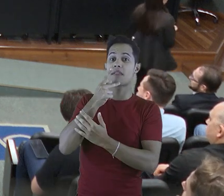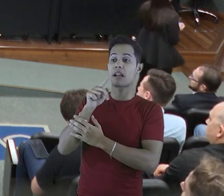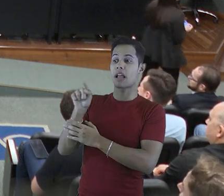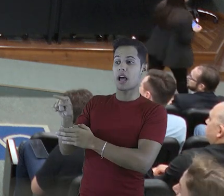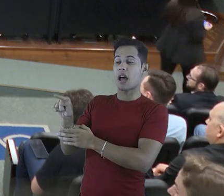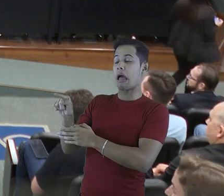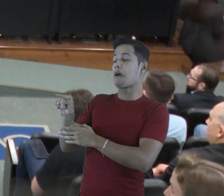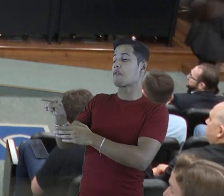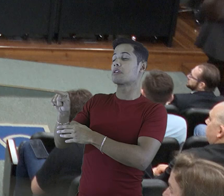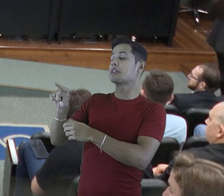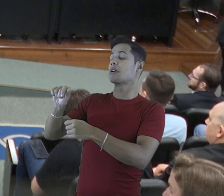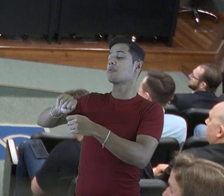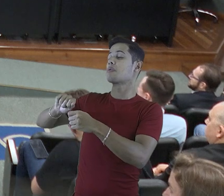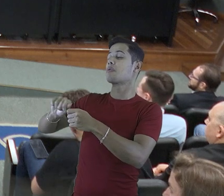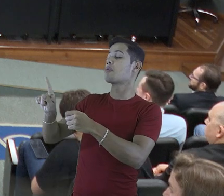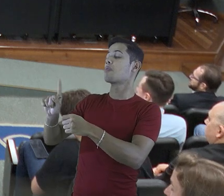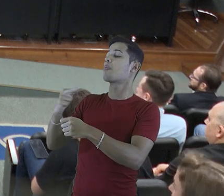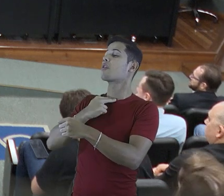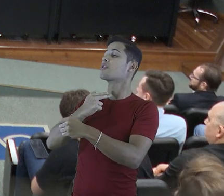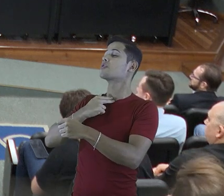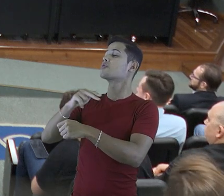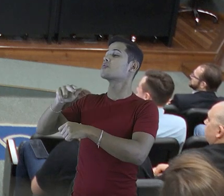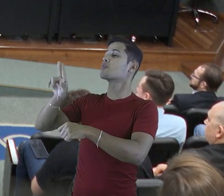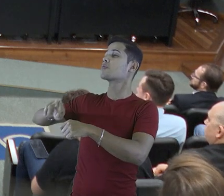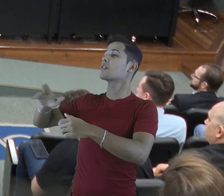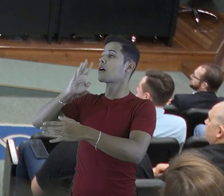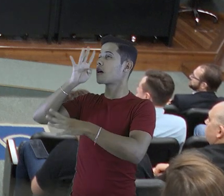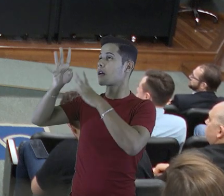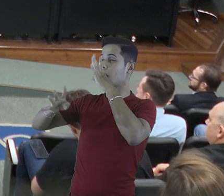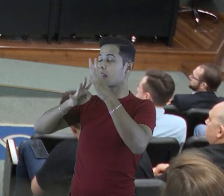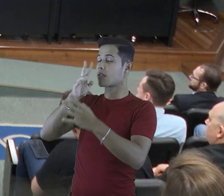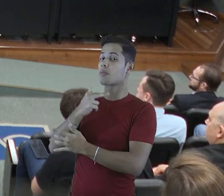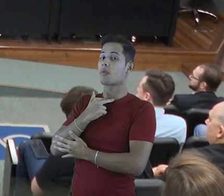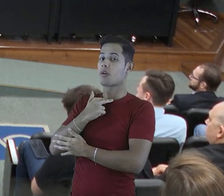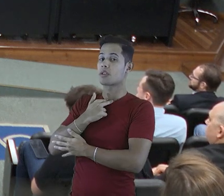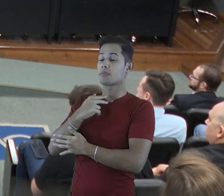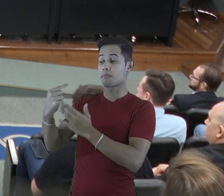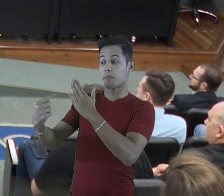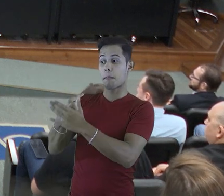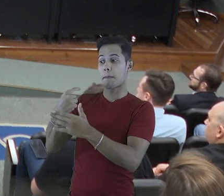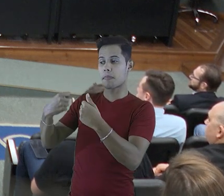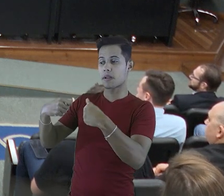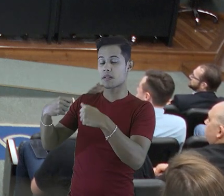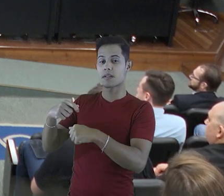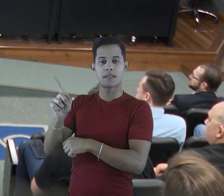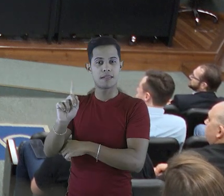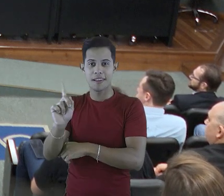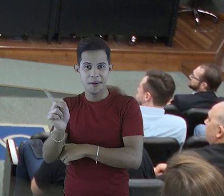dizer a assembleia e o Ministério Público, você não pode usar no que você quiser, você tem que perguntar para mim. O Ministério Público vai dizer o você acha que é.